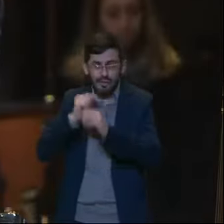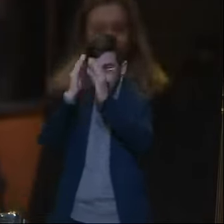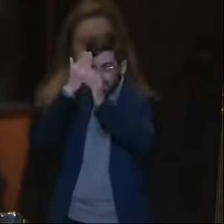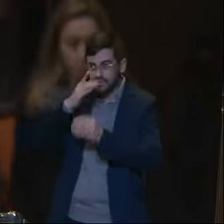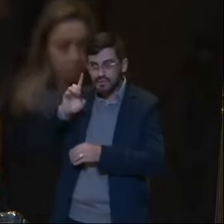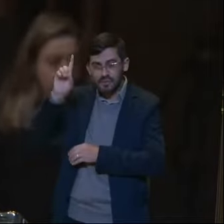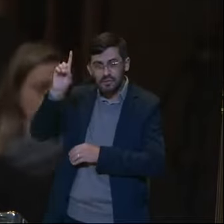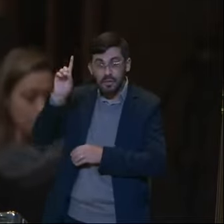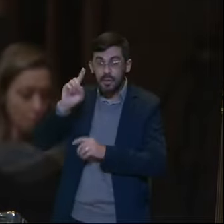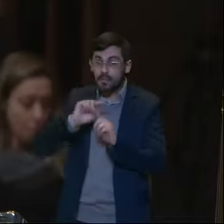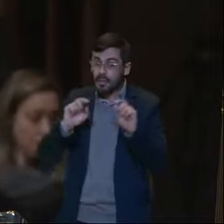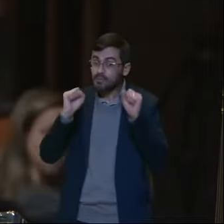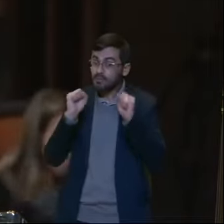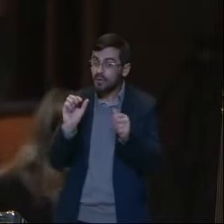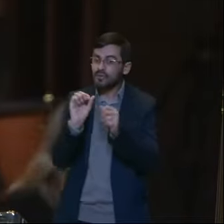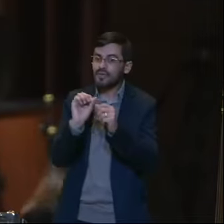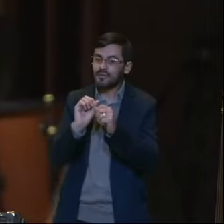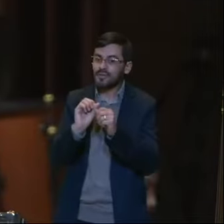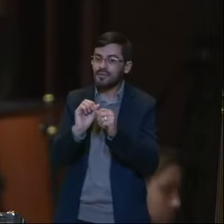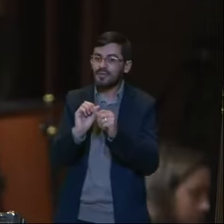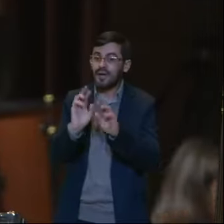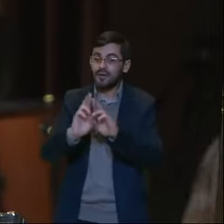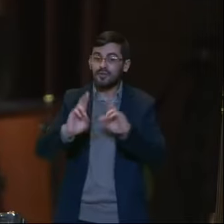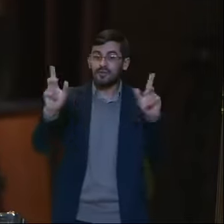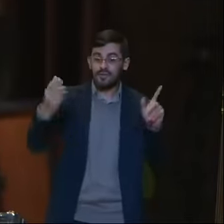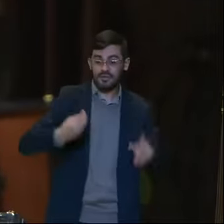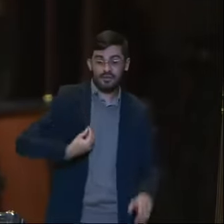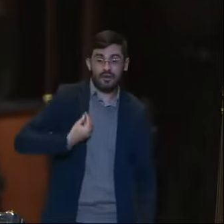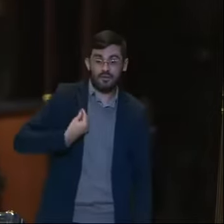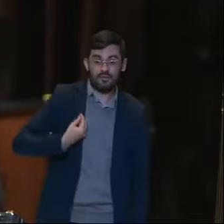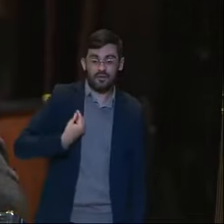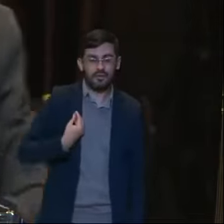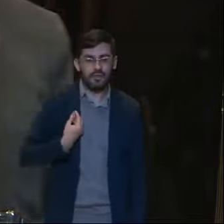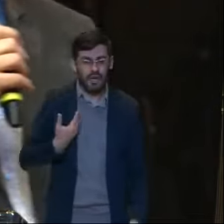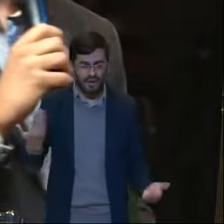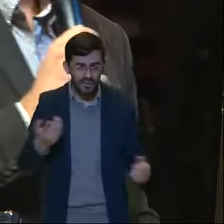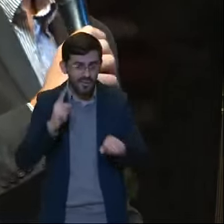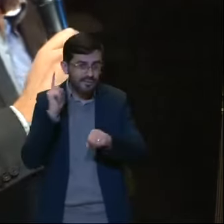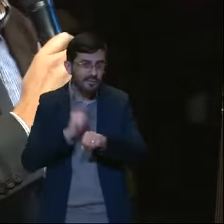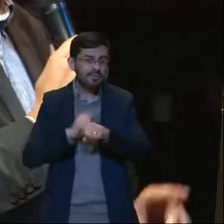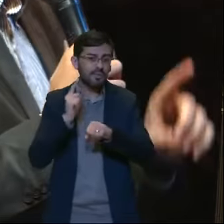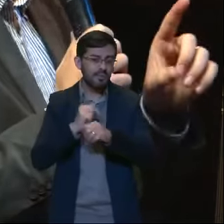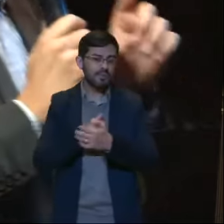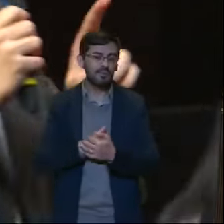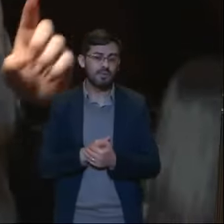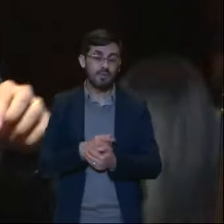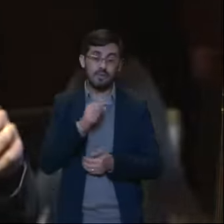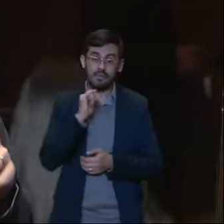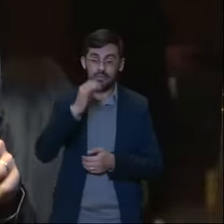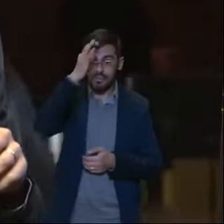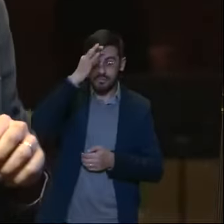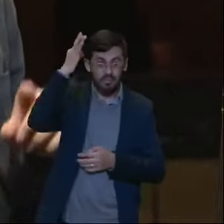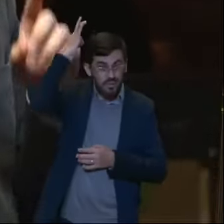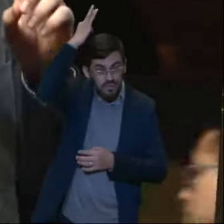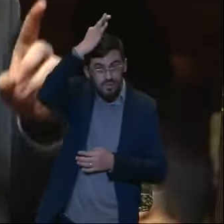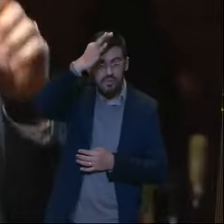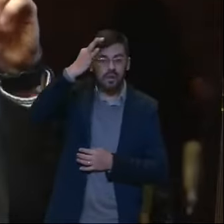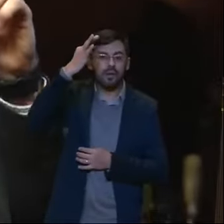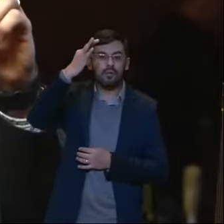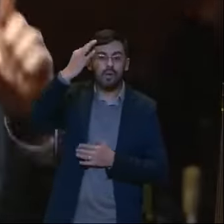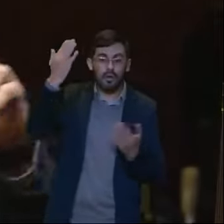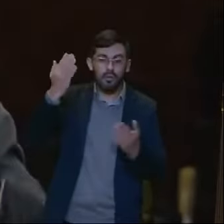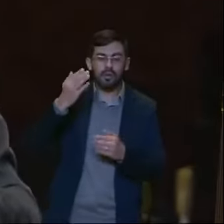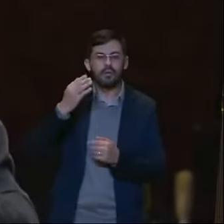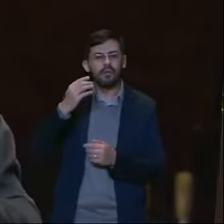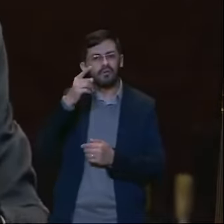mas que pode fazer diferença eterna na vida de alguém. Portanto, nesse momento, se o Espírito Santo de Deus está